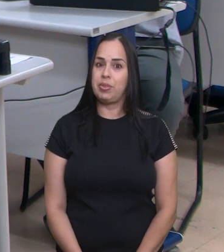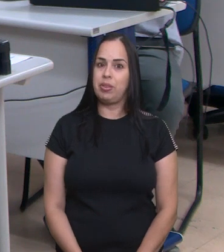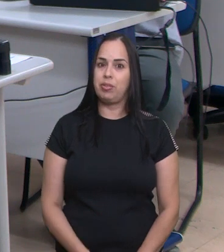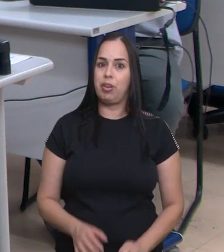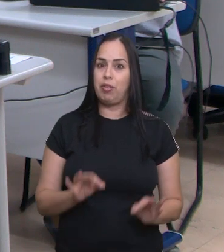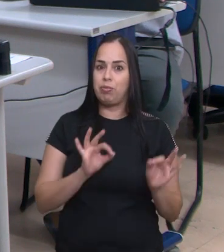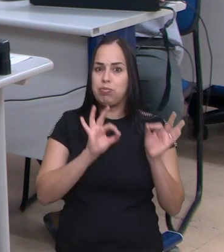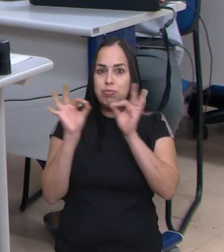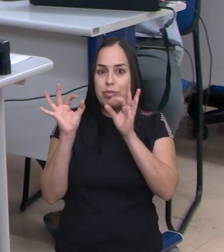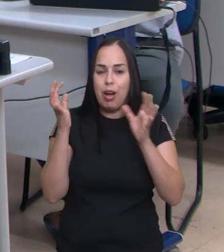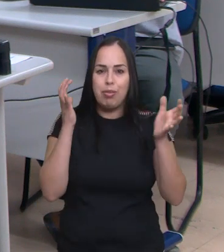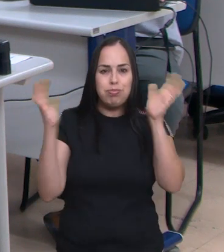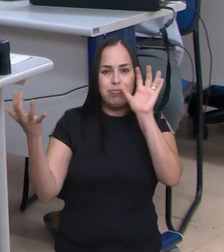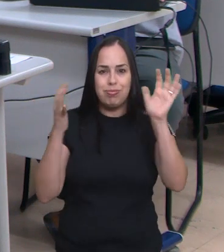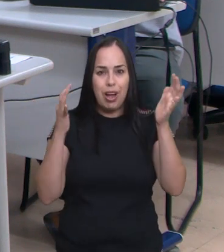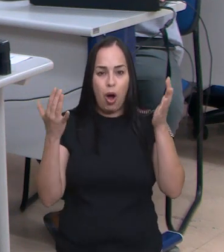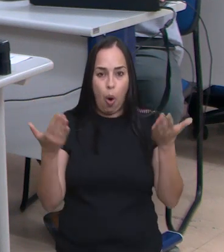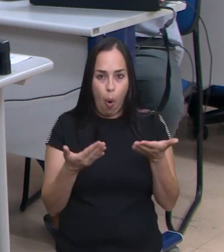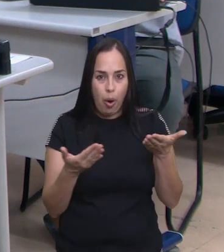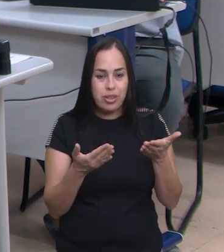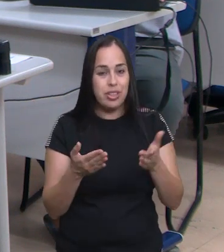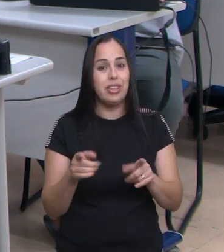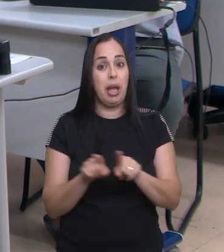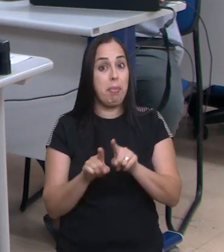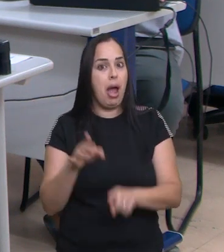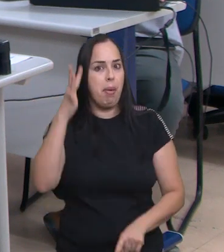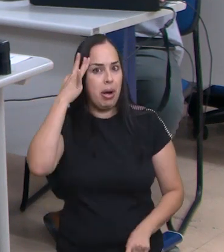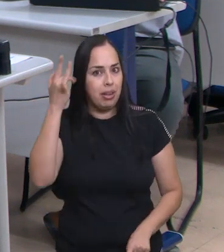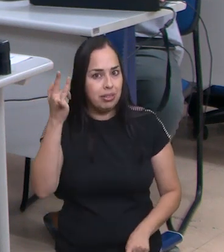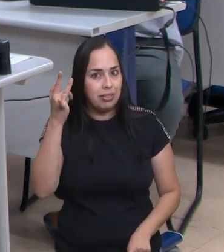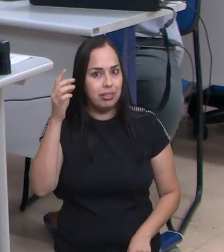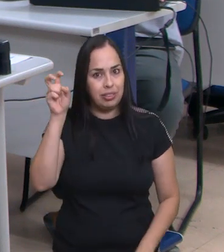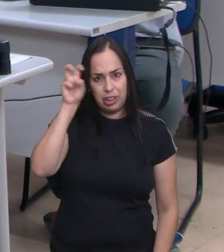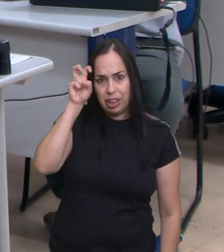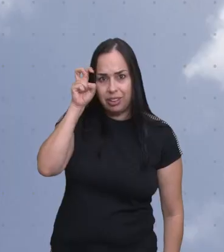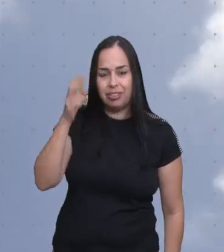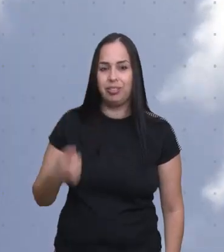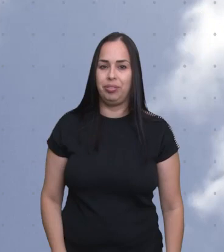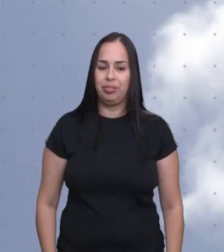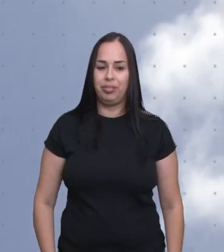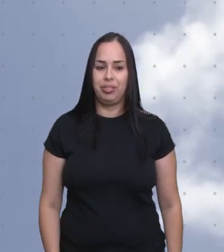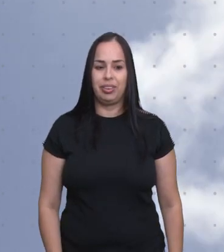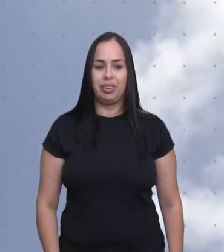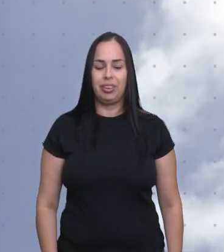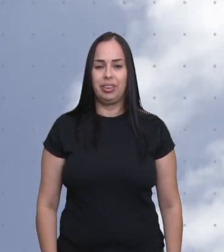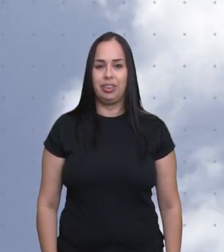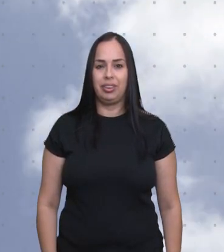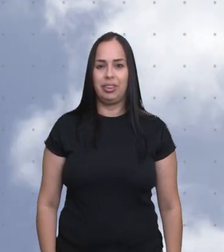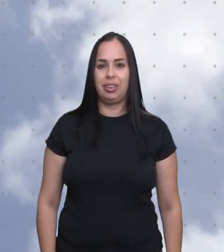E vamos ver a previsão do tempo para a tarde desta quarta e também amanhã, quinta-feira.